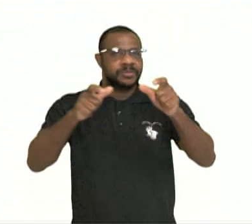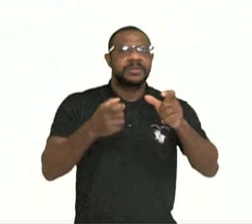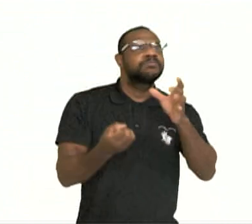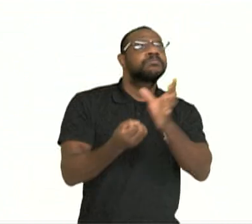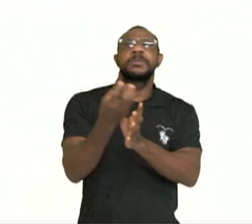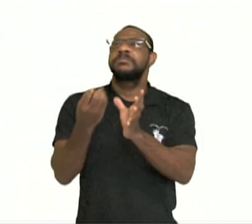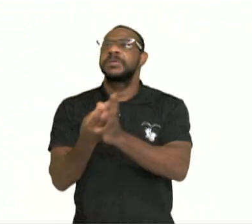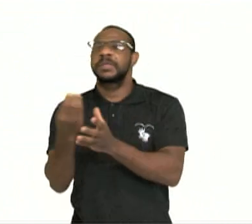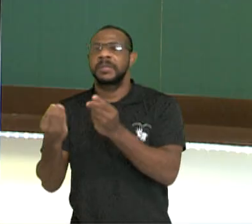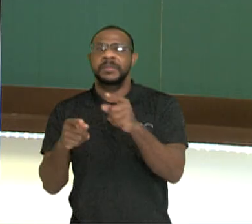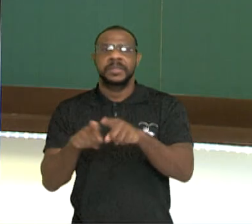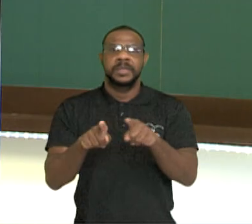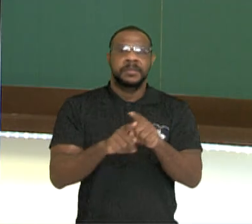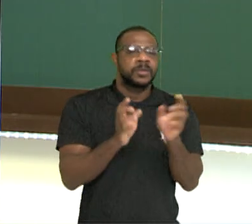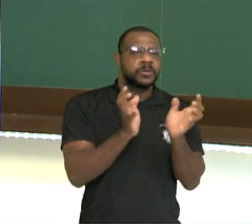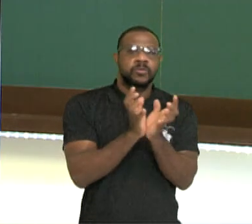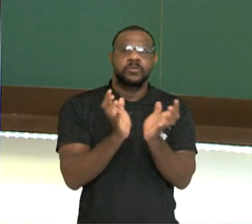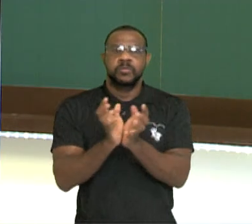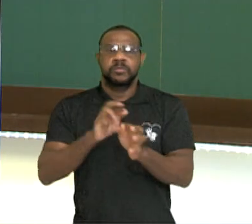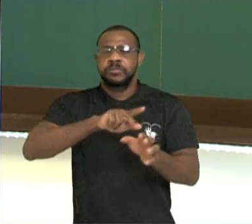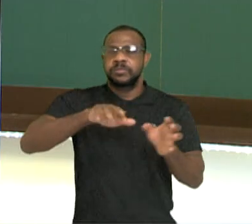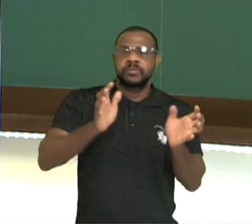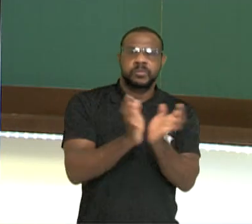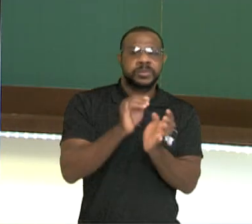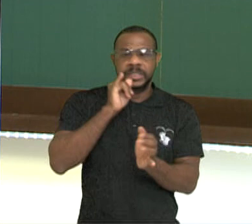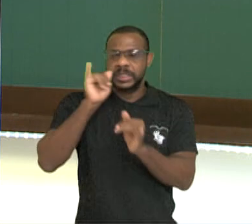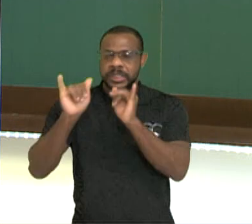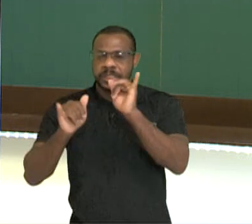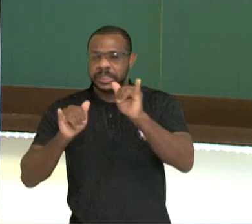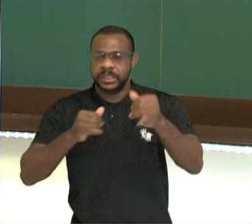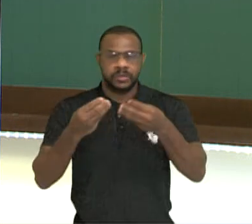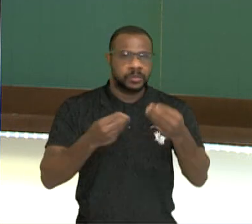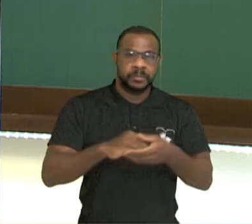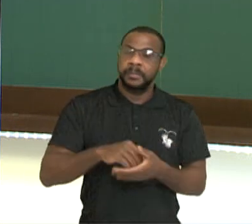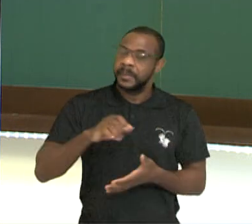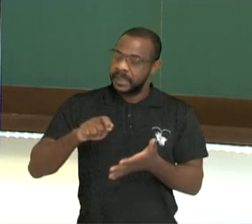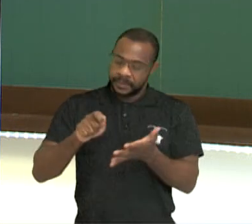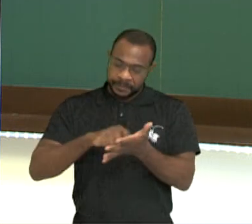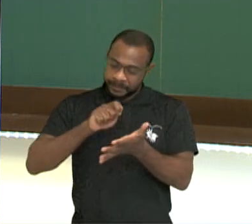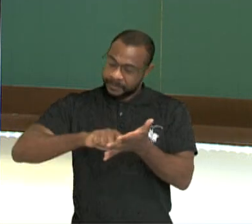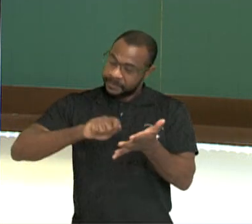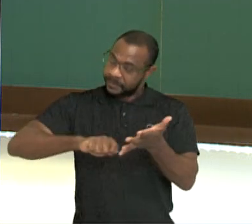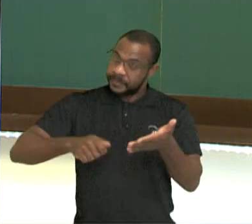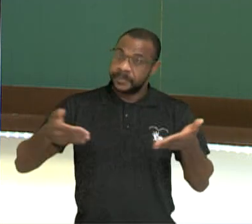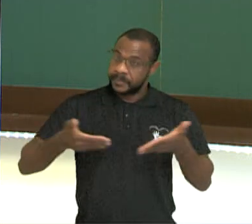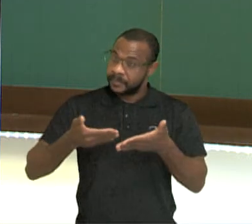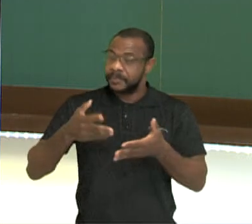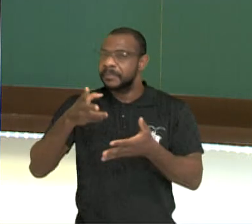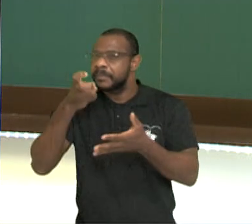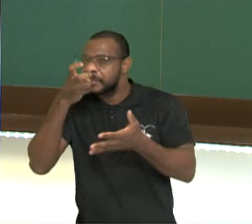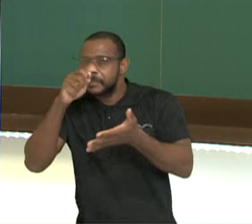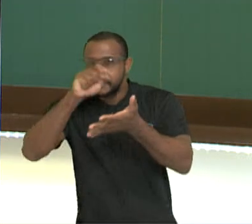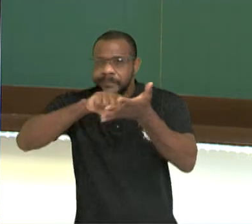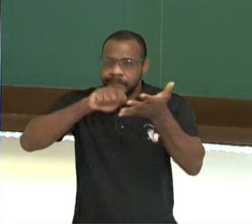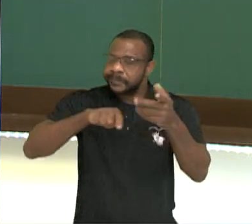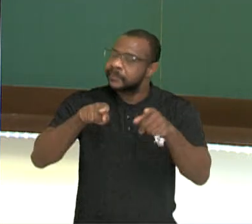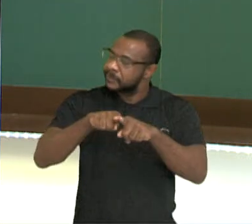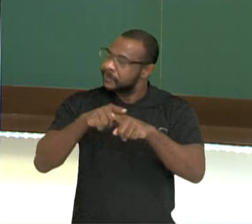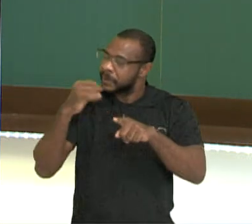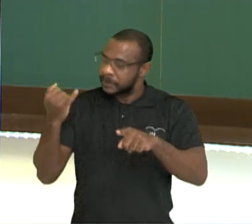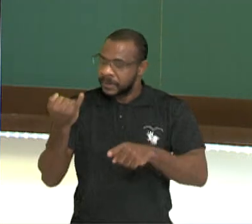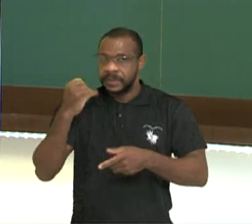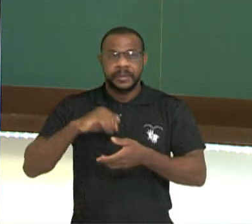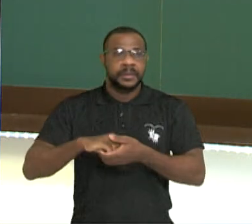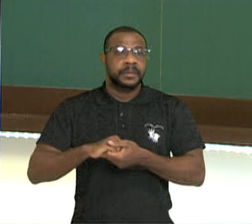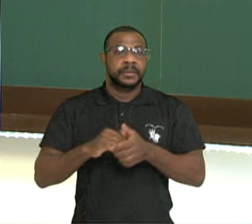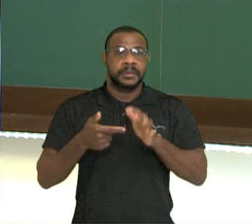de classificação das fontes de energia. Então pegue seu caderno e sua caneta e vá realizando as anotações, porque eu já trago aqui